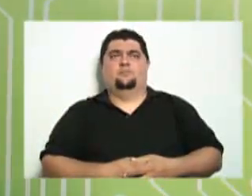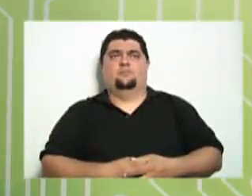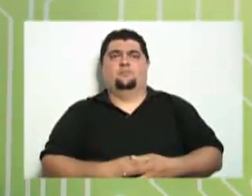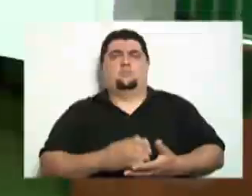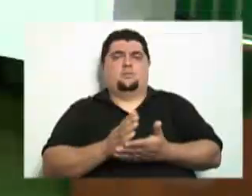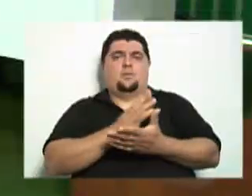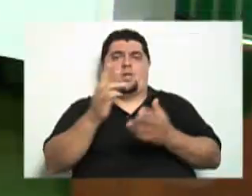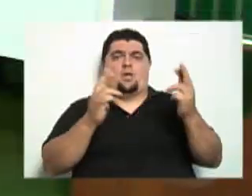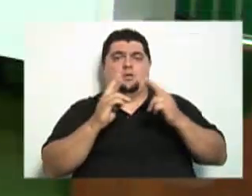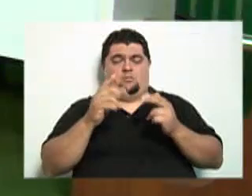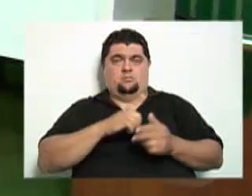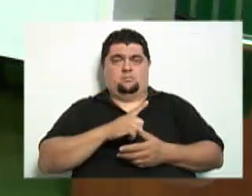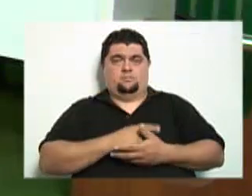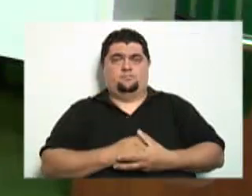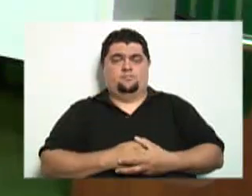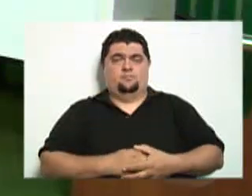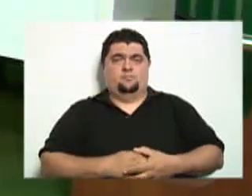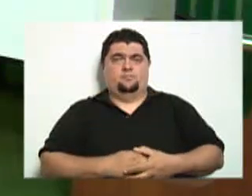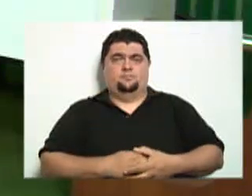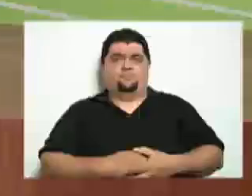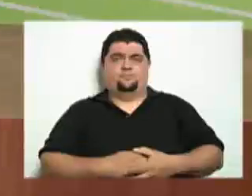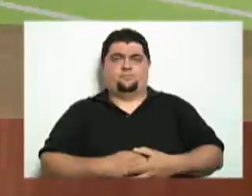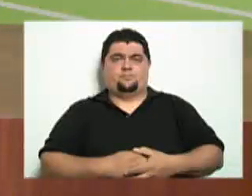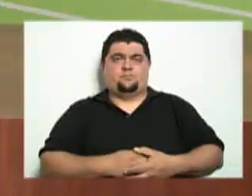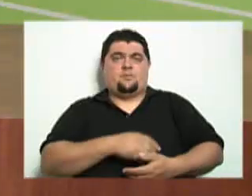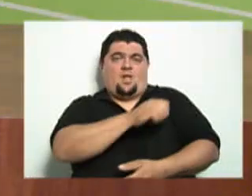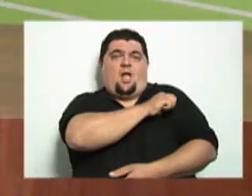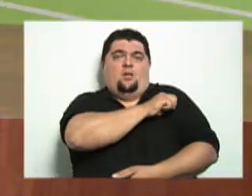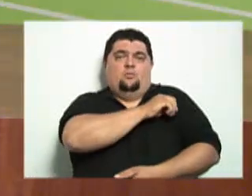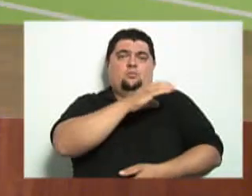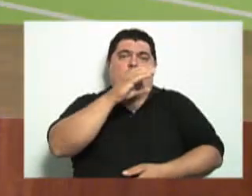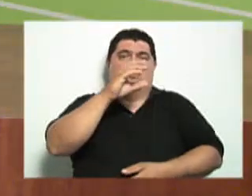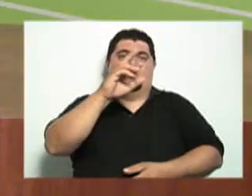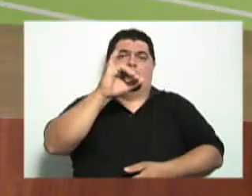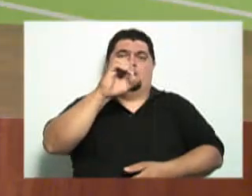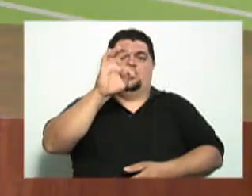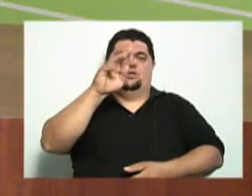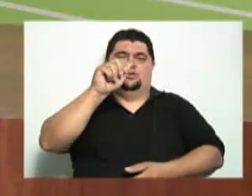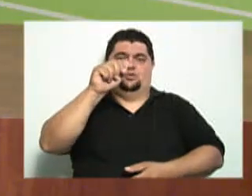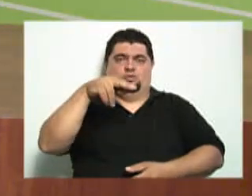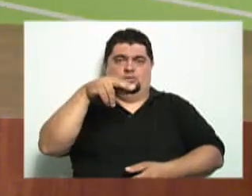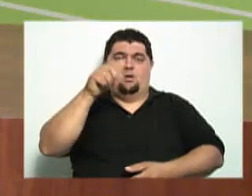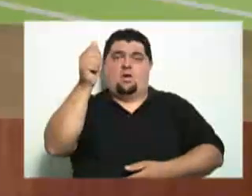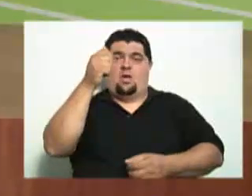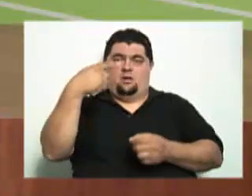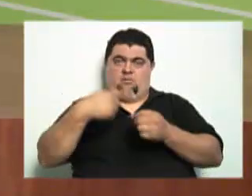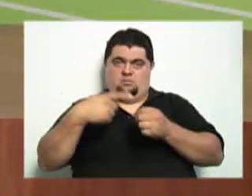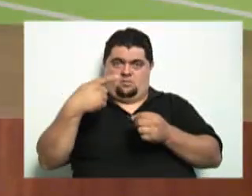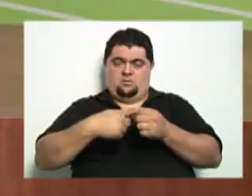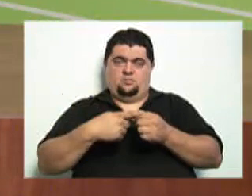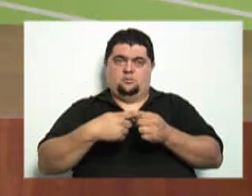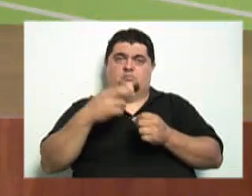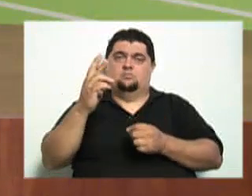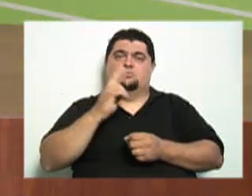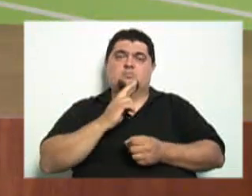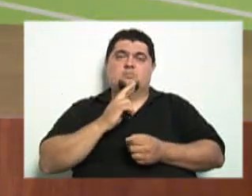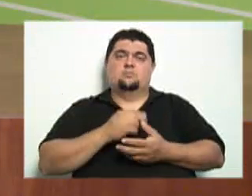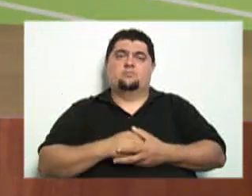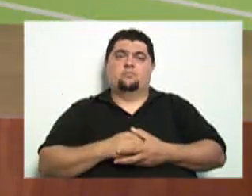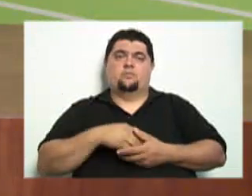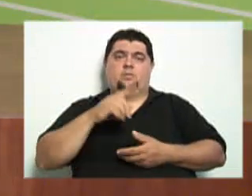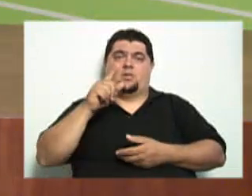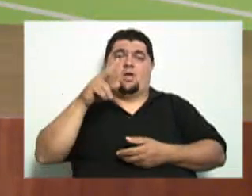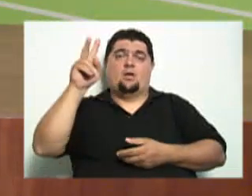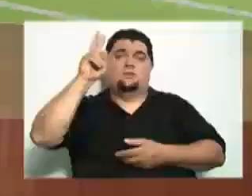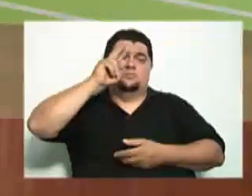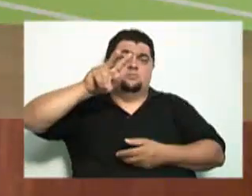respostas? Sim, professora. O aluno Christian, da escola Henrique Dias de Ariquemes, respondeu: é um fenômeno